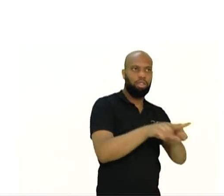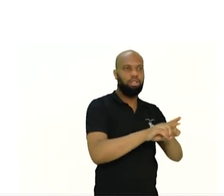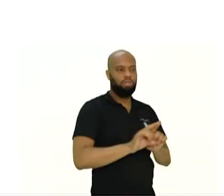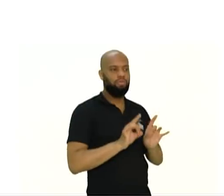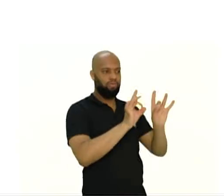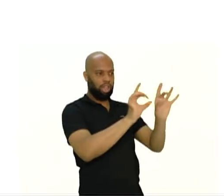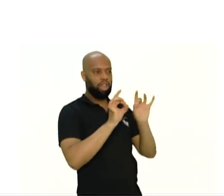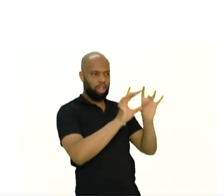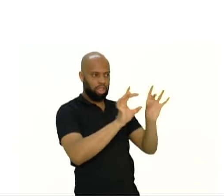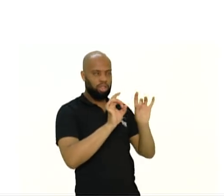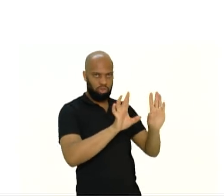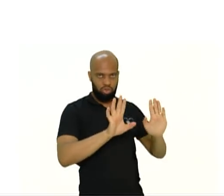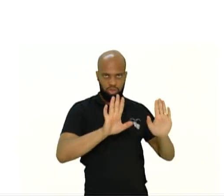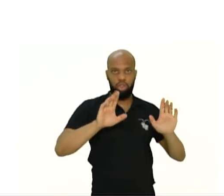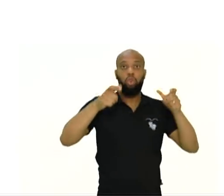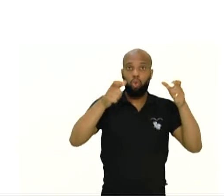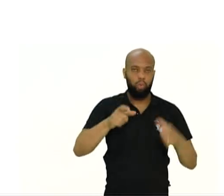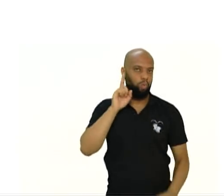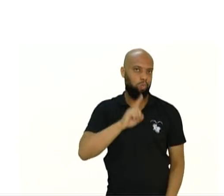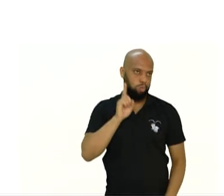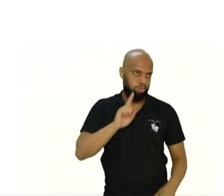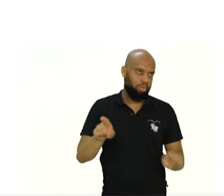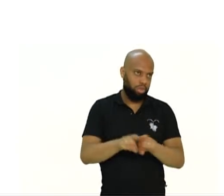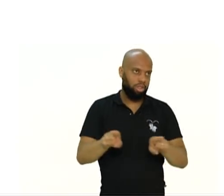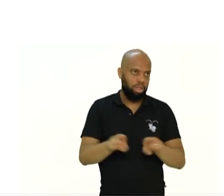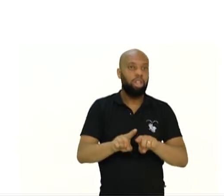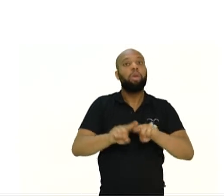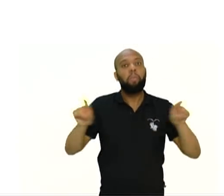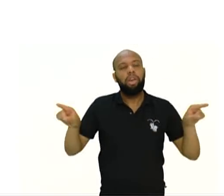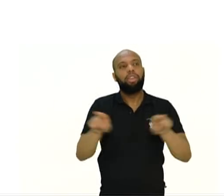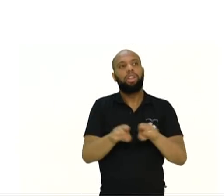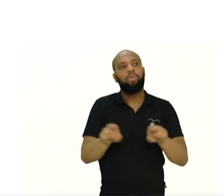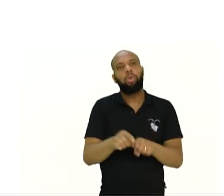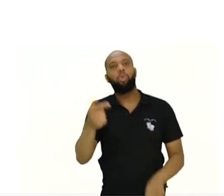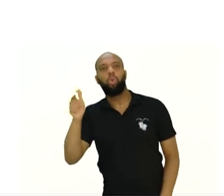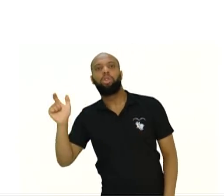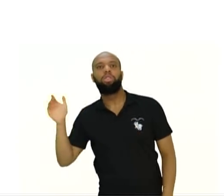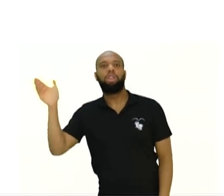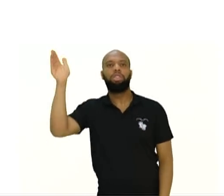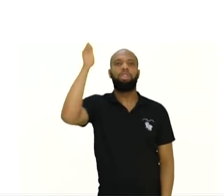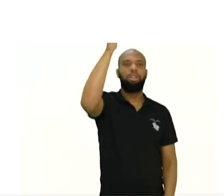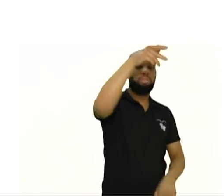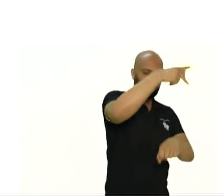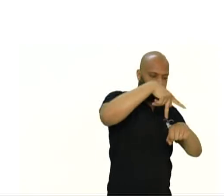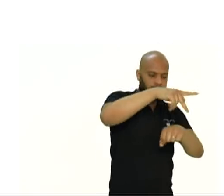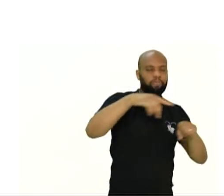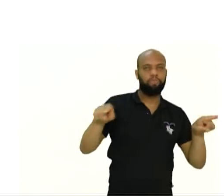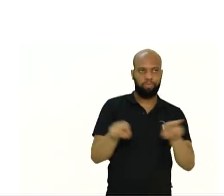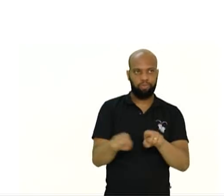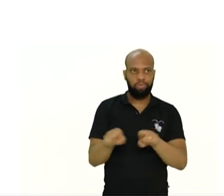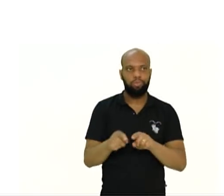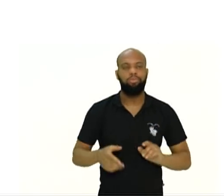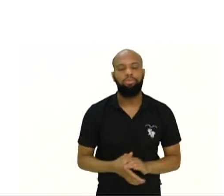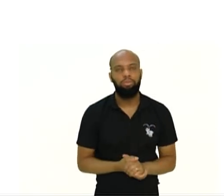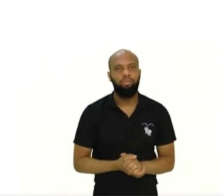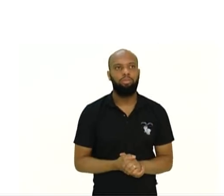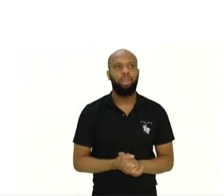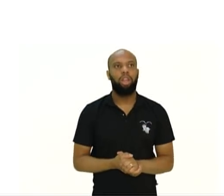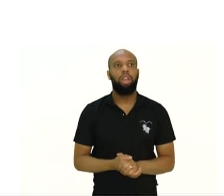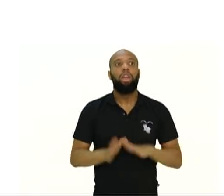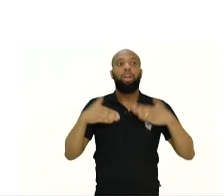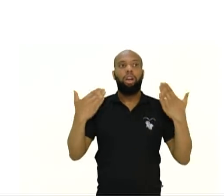exportados, sobretudo aí para os Estados Unidos, mas também para outros países. E